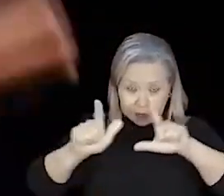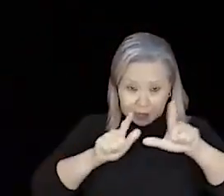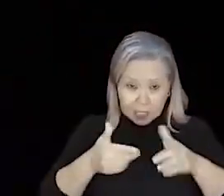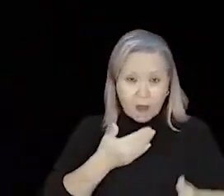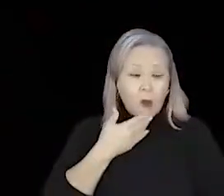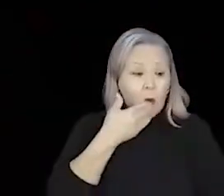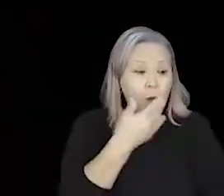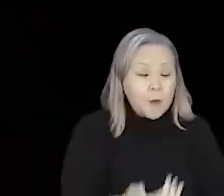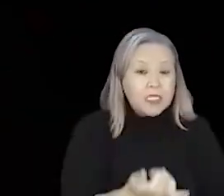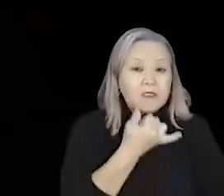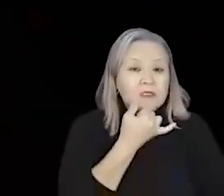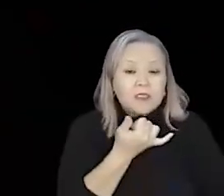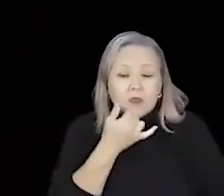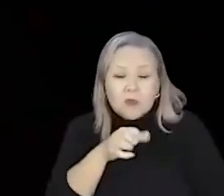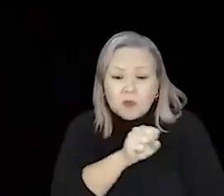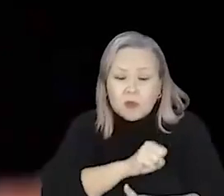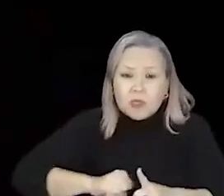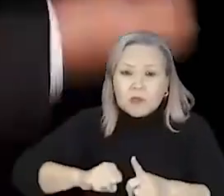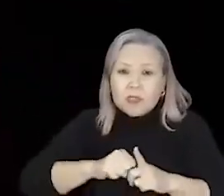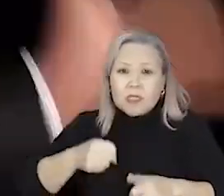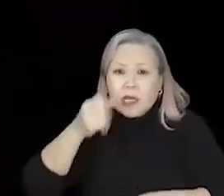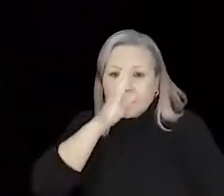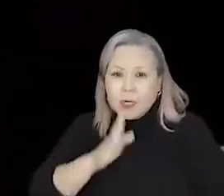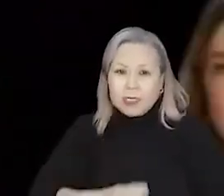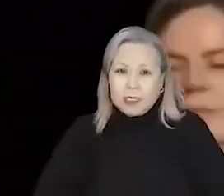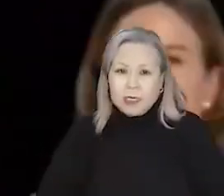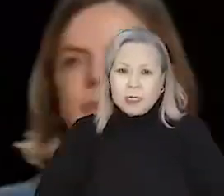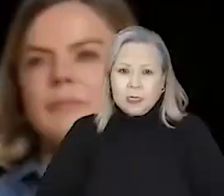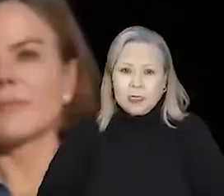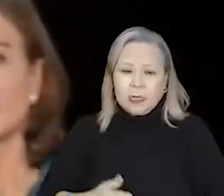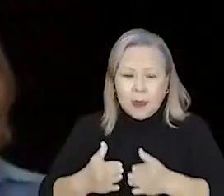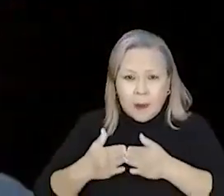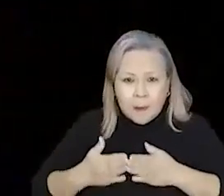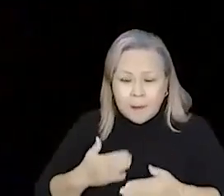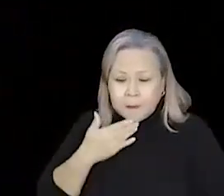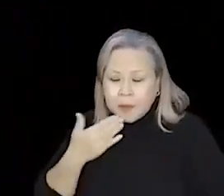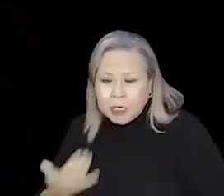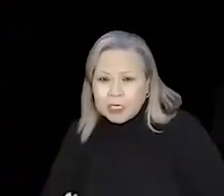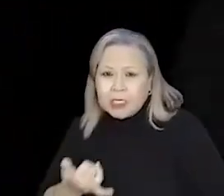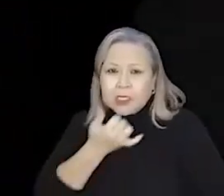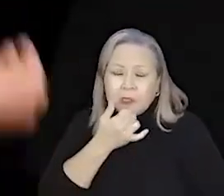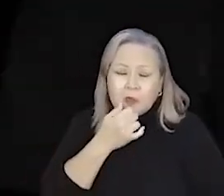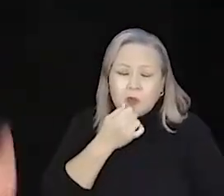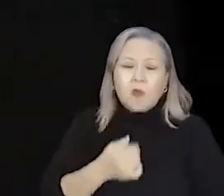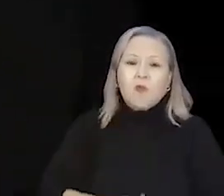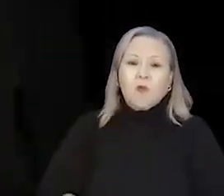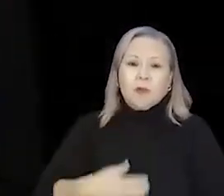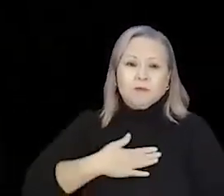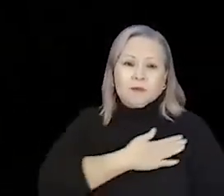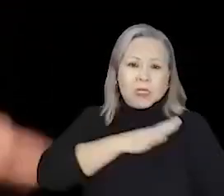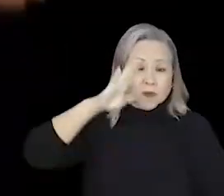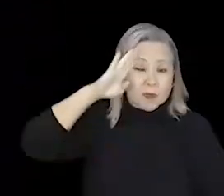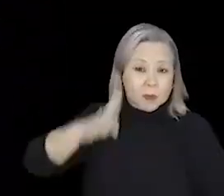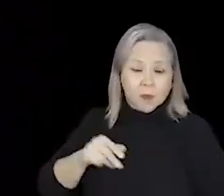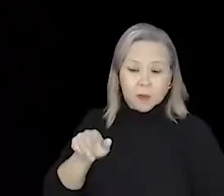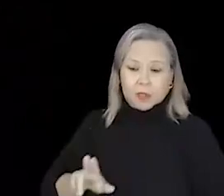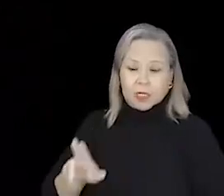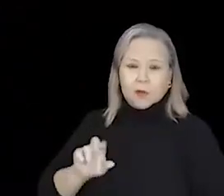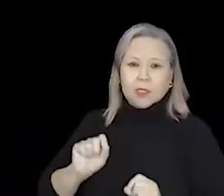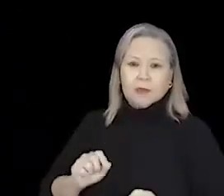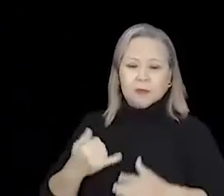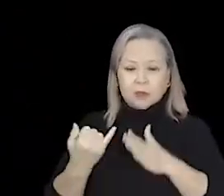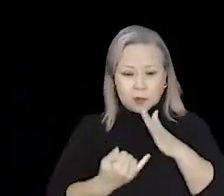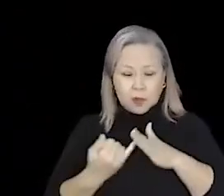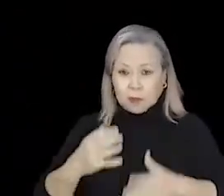à sociedade brasileira e pedir desculpas às Forças Armadas por ter usado as Forças Armadas, que é uma